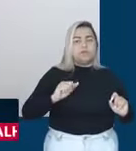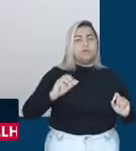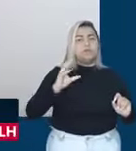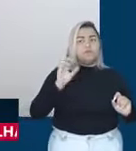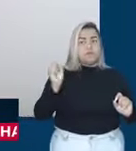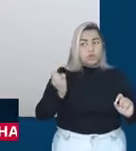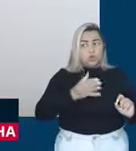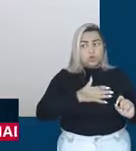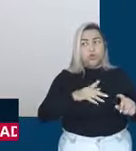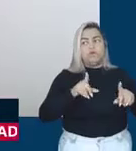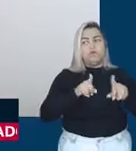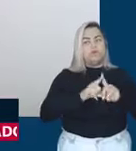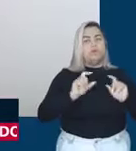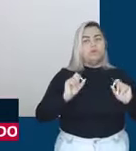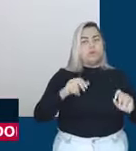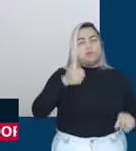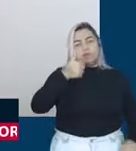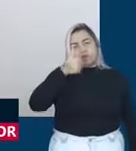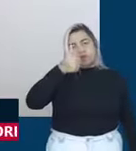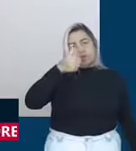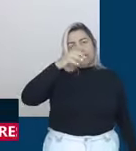CLT, no caso ali de